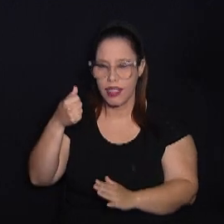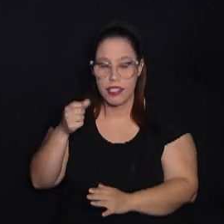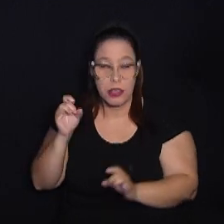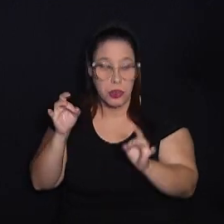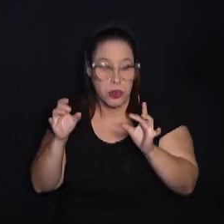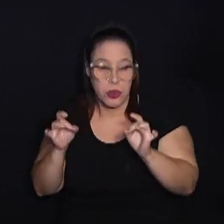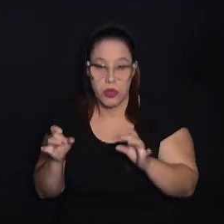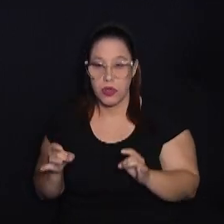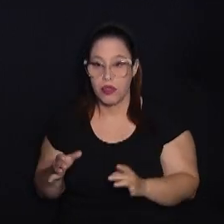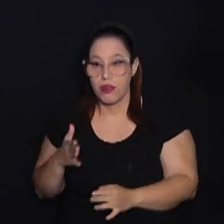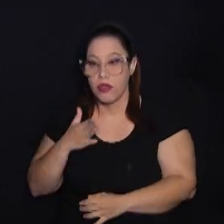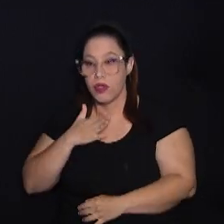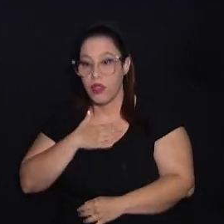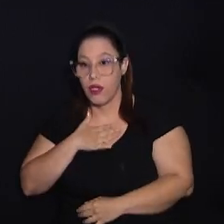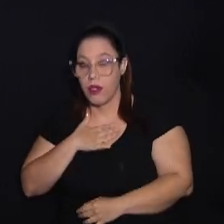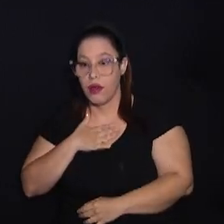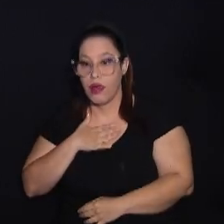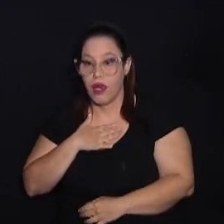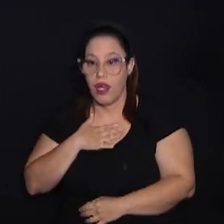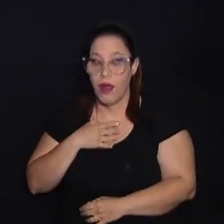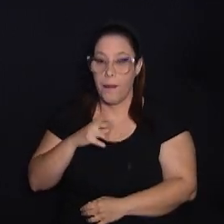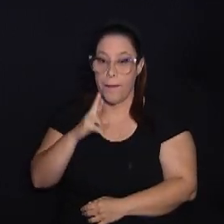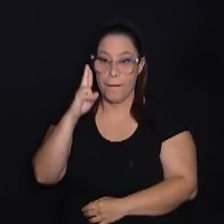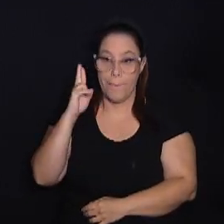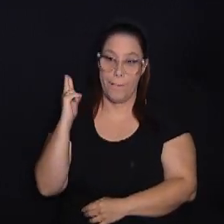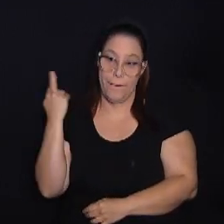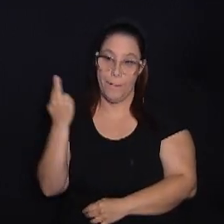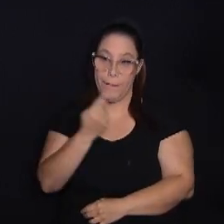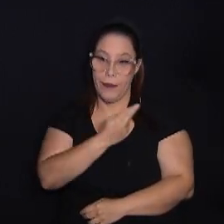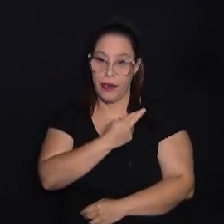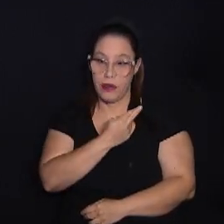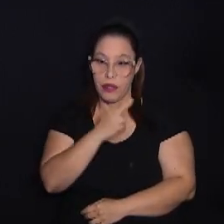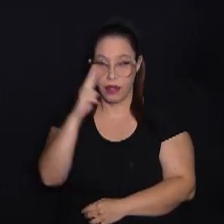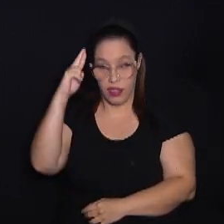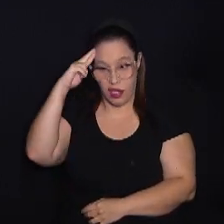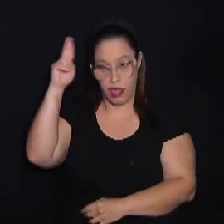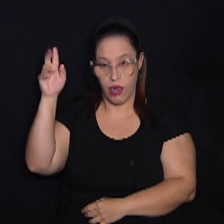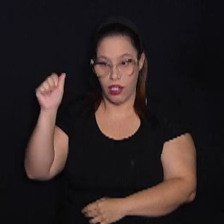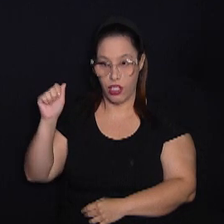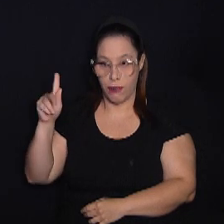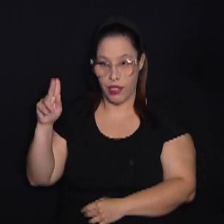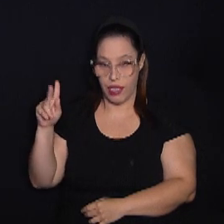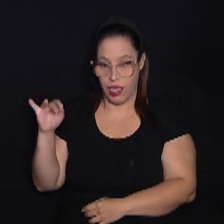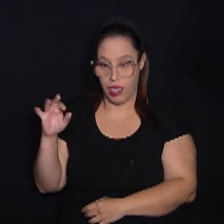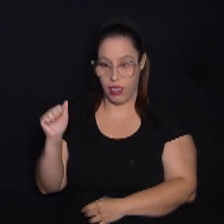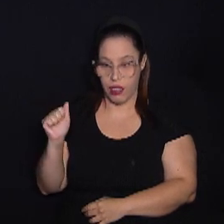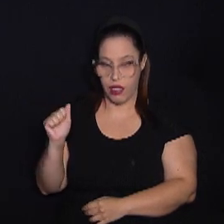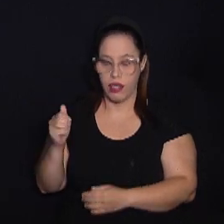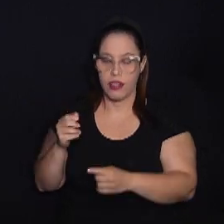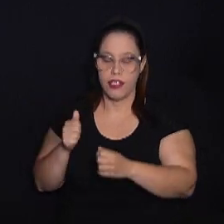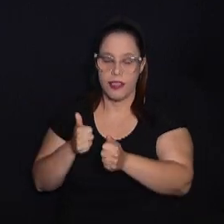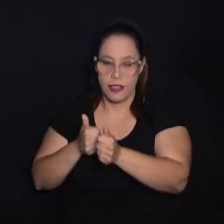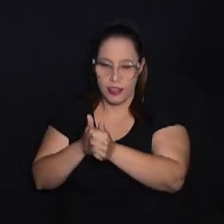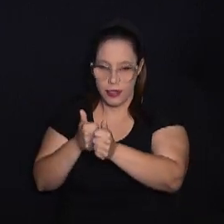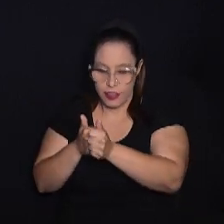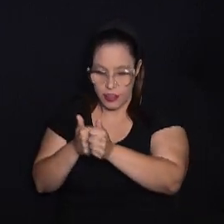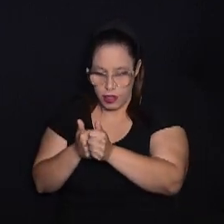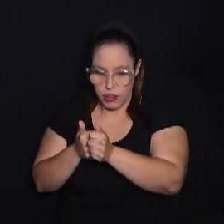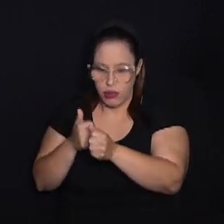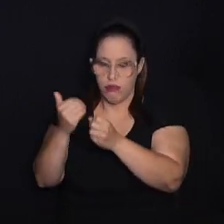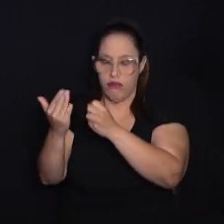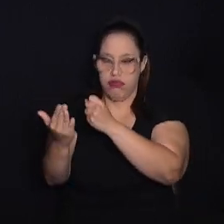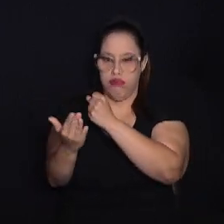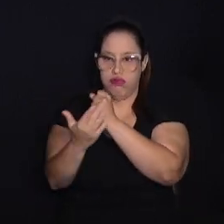especial, a minha padroeira, Nossa Senhora de Aparecida, que me acompanhou, me